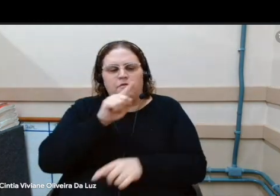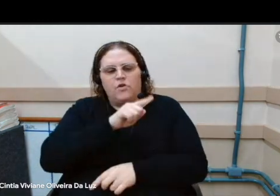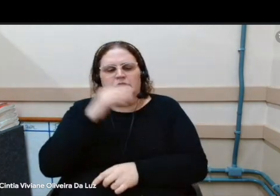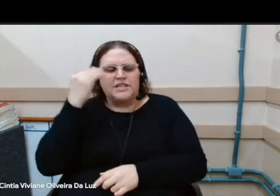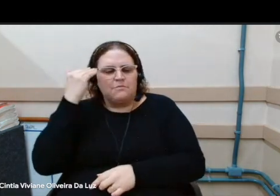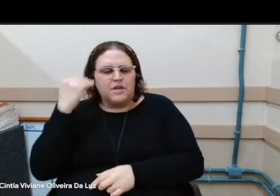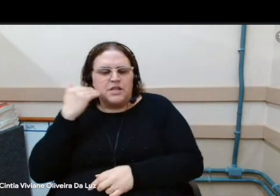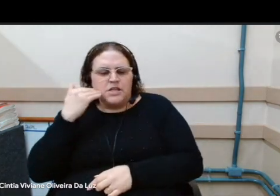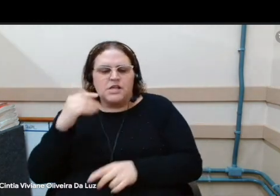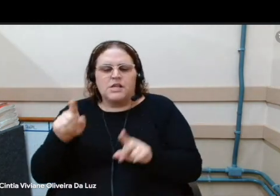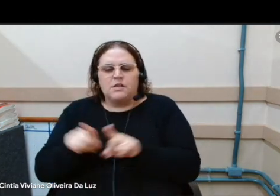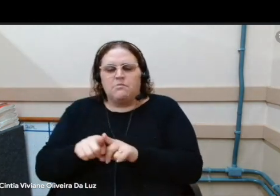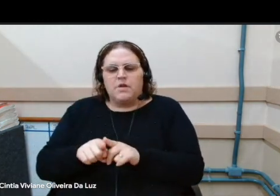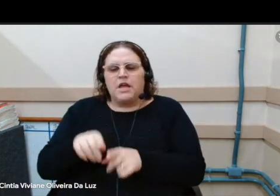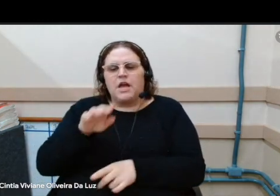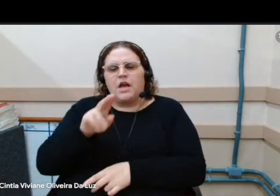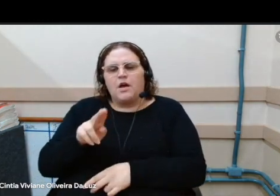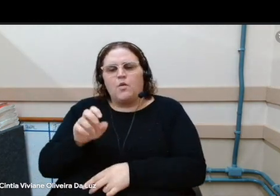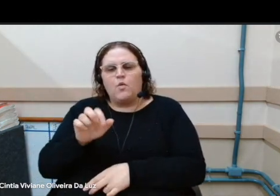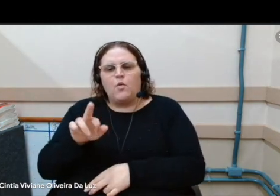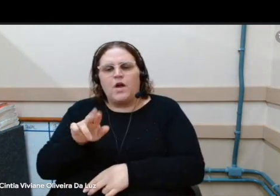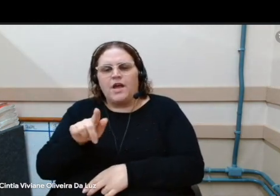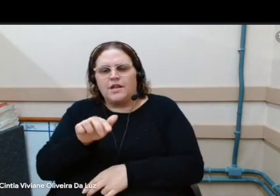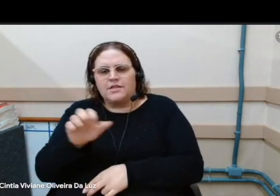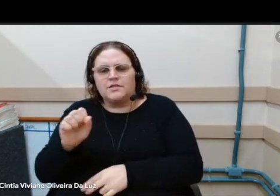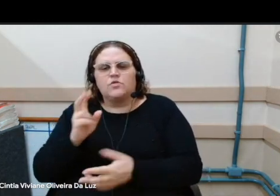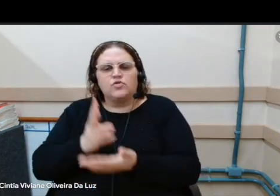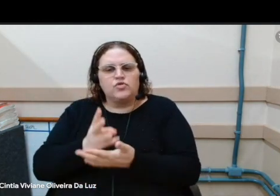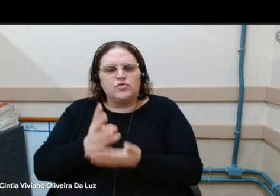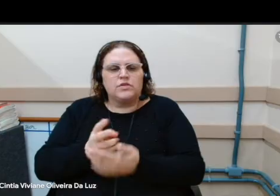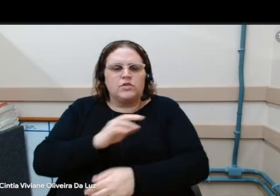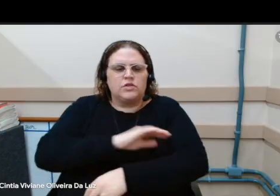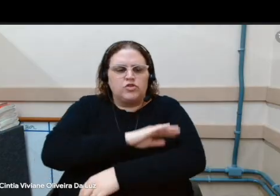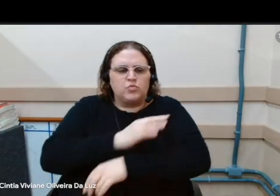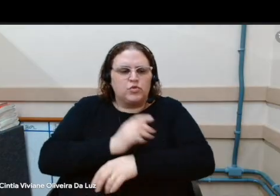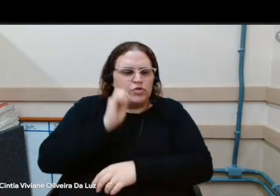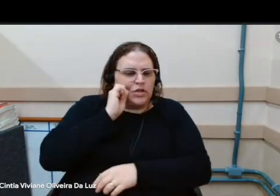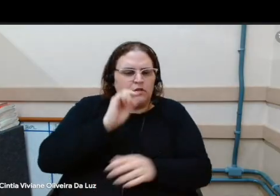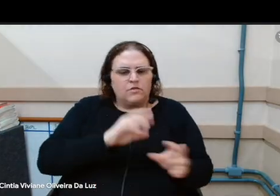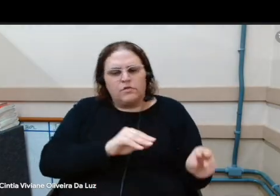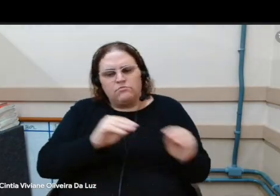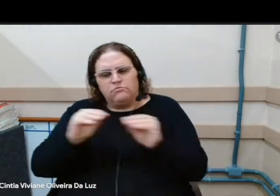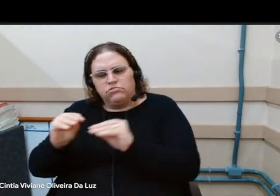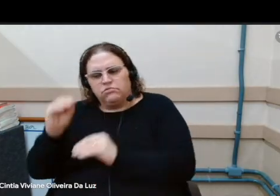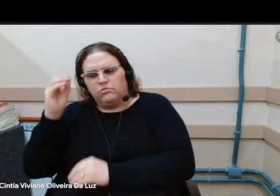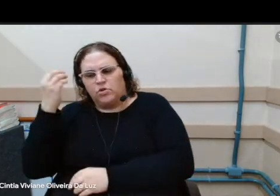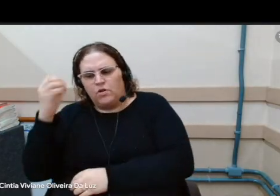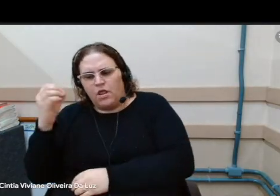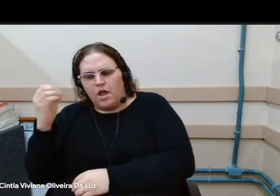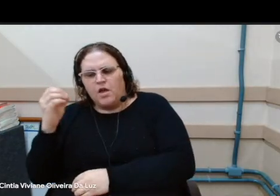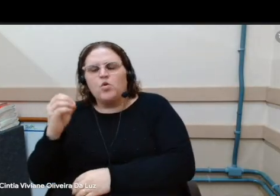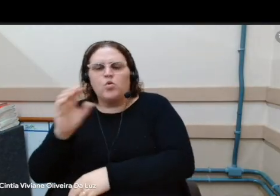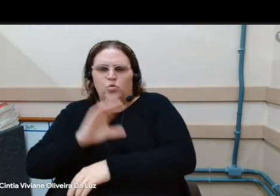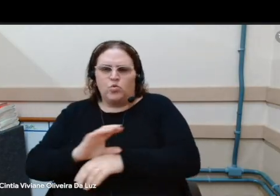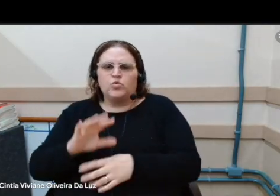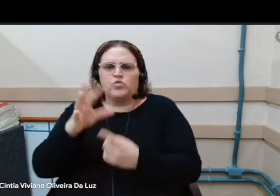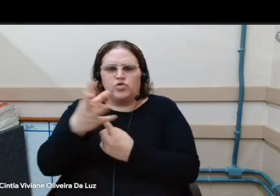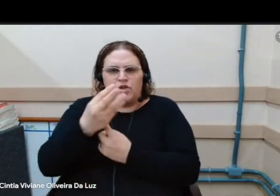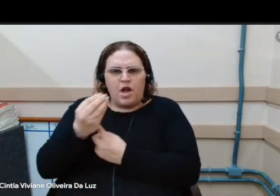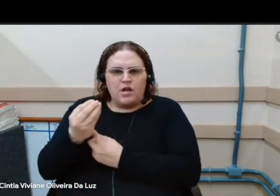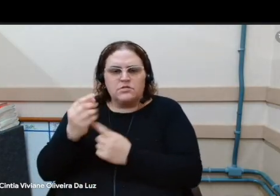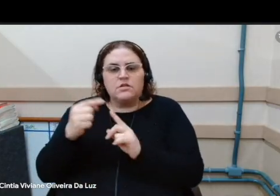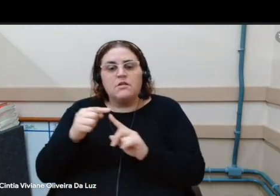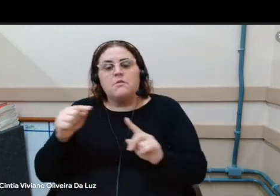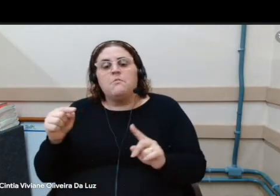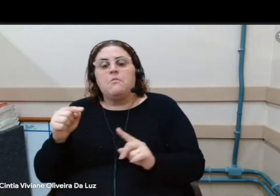werges continua saiu de Montenegro e veio para Porto Alegre mas o curso de de artes né mas a